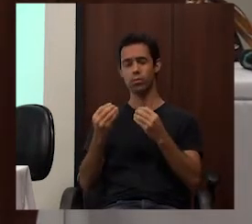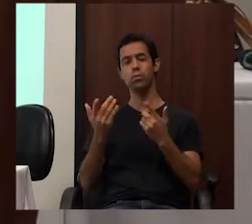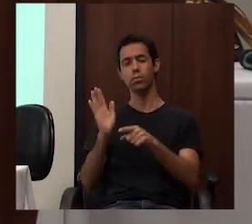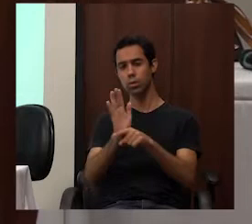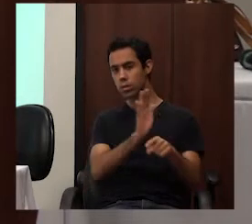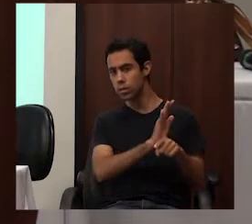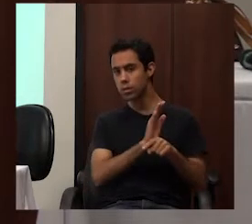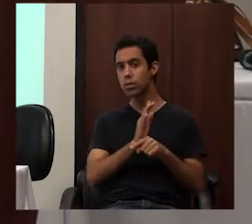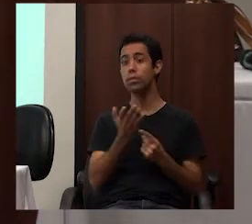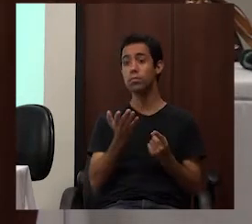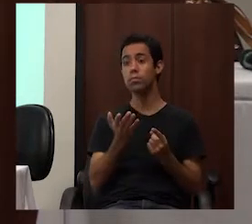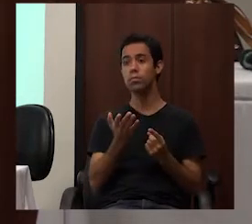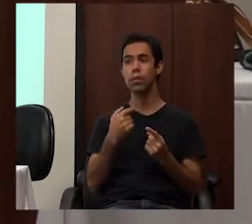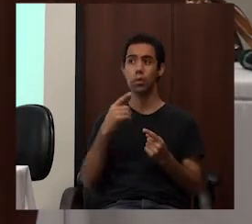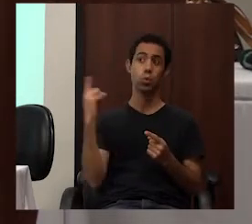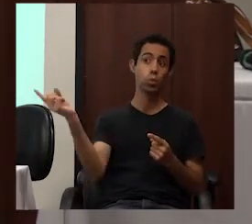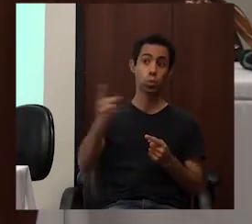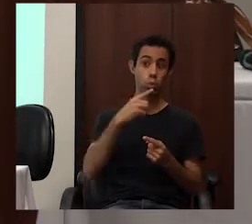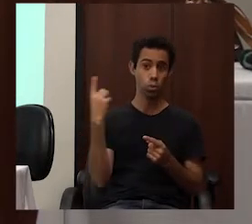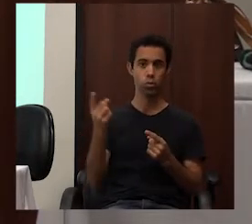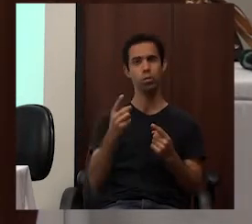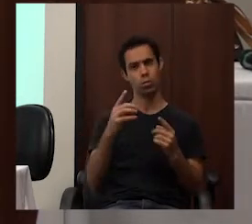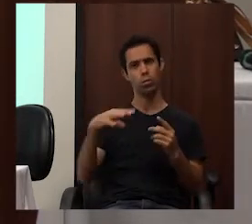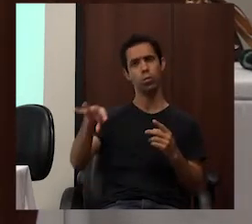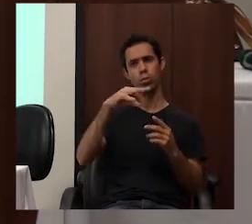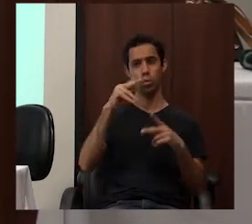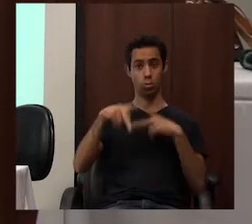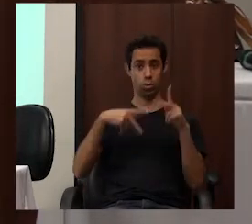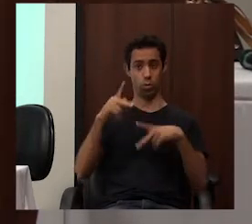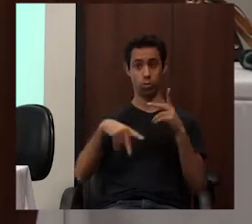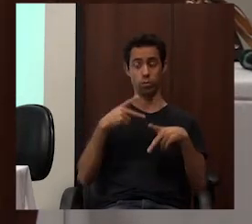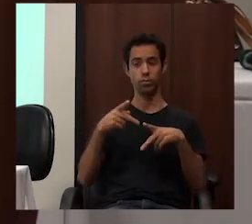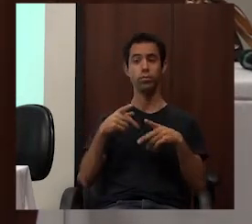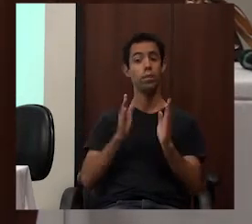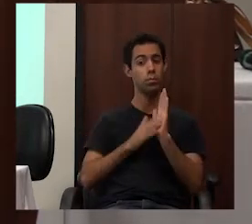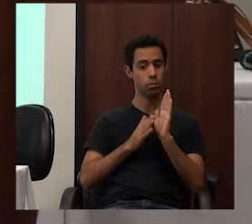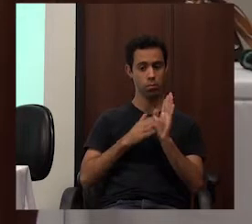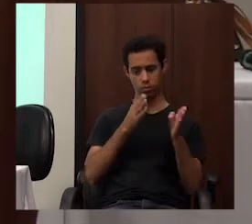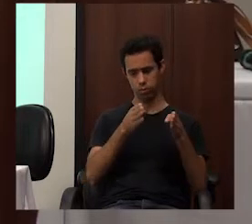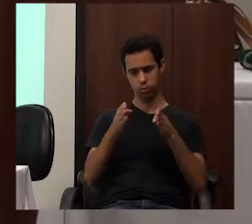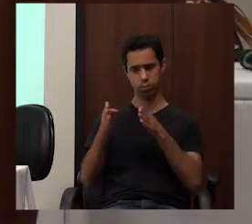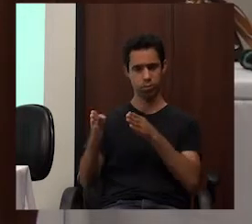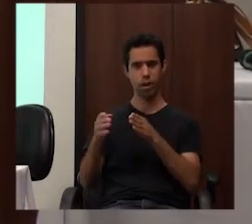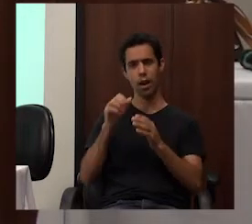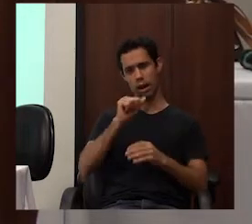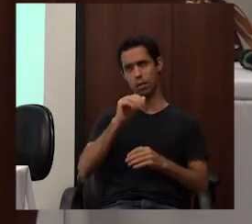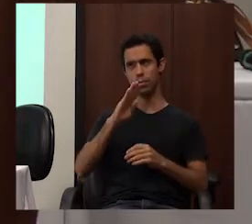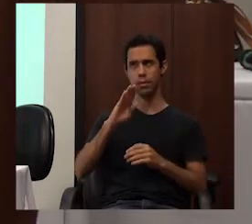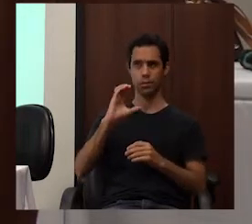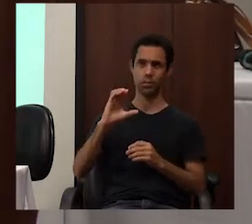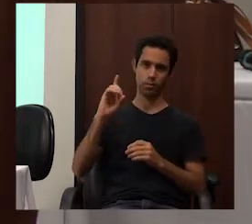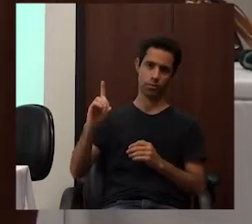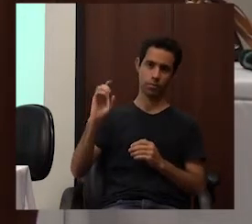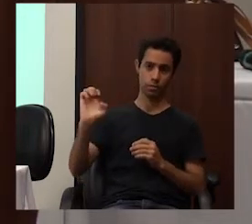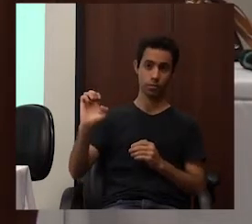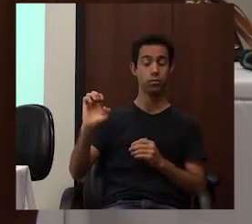que deveria ser para todos, atendendo ao interesse público, o planejamento também de A, de B, de C, de